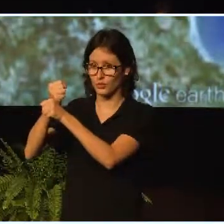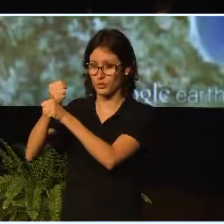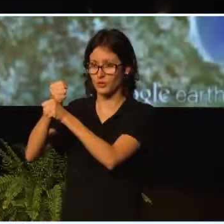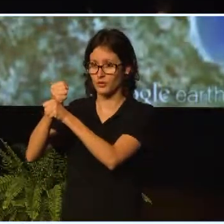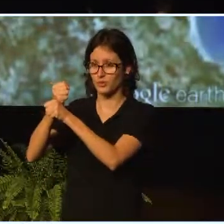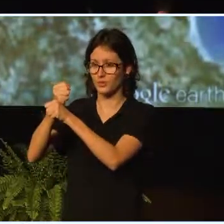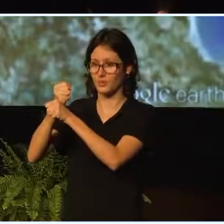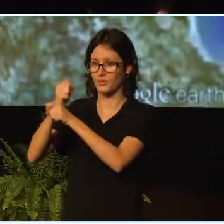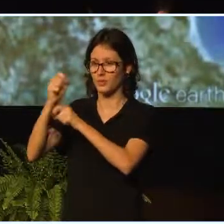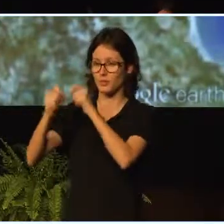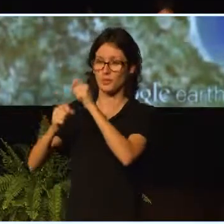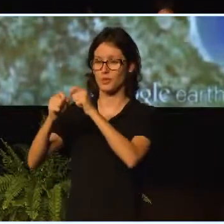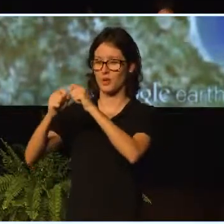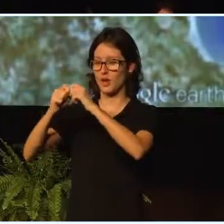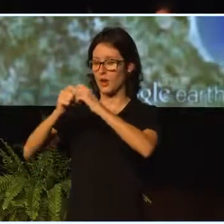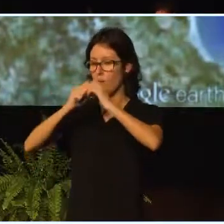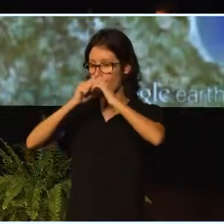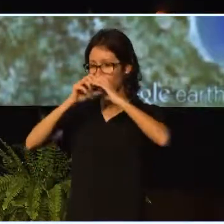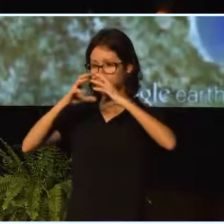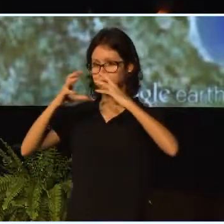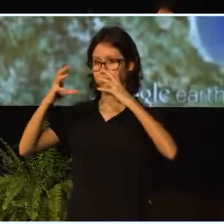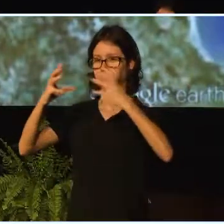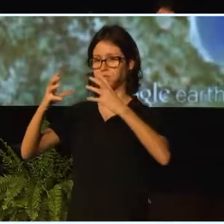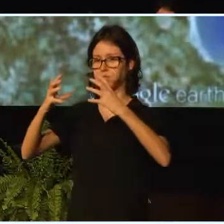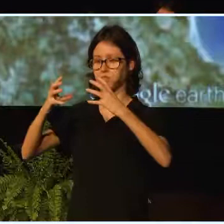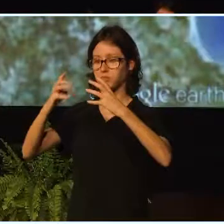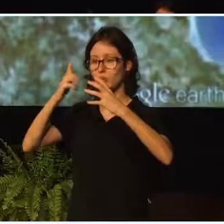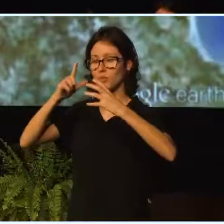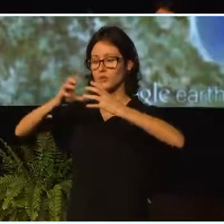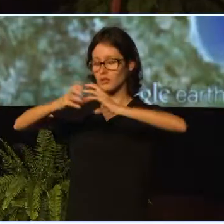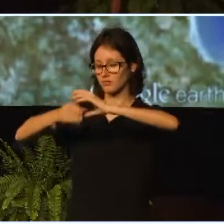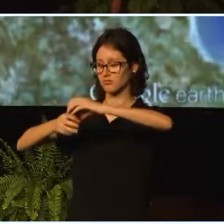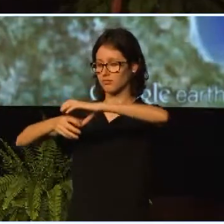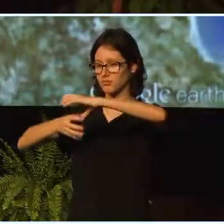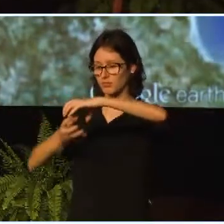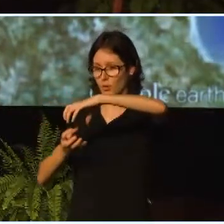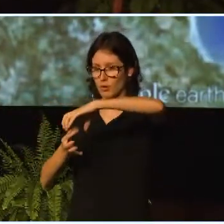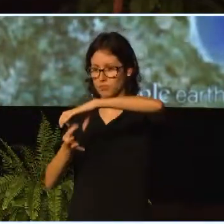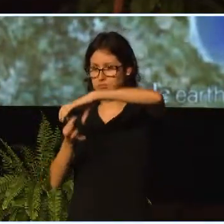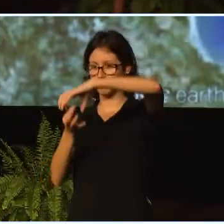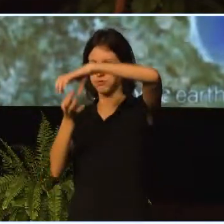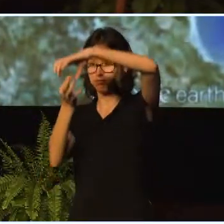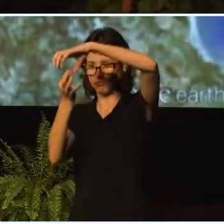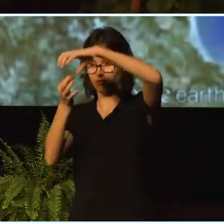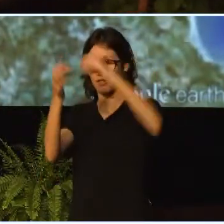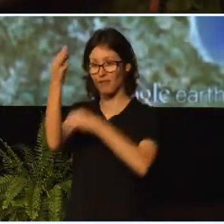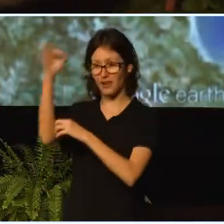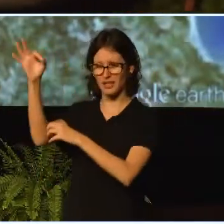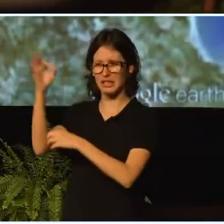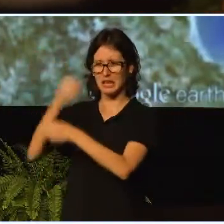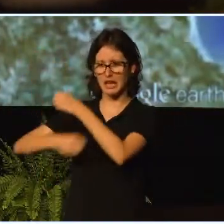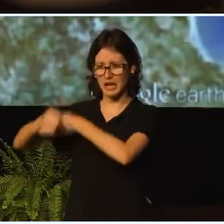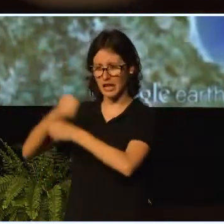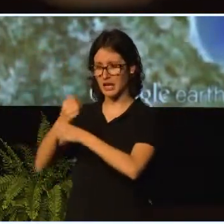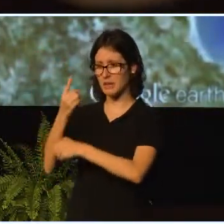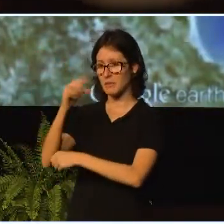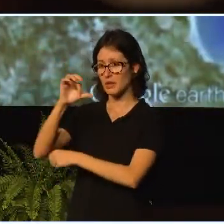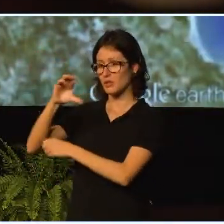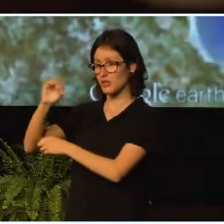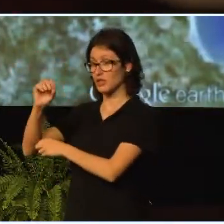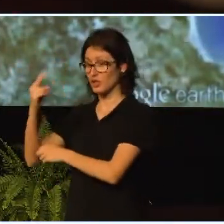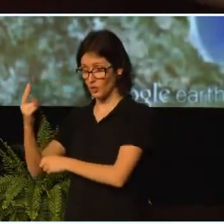balão semirrígido, para a época era uma inovação, e voou lá na França. 1902, cidadão